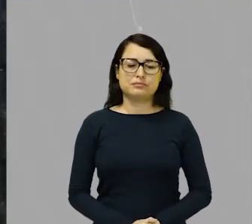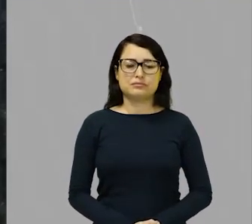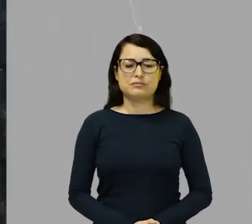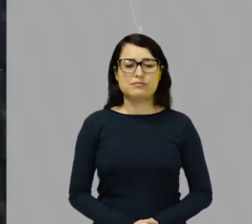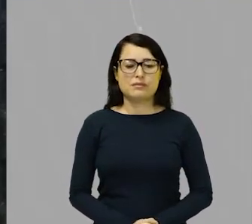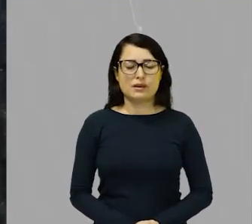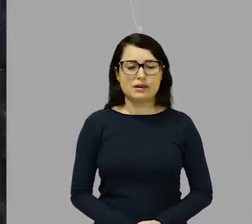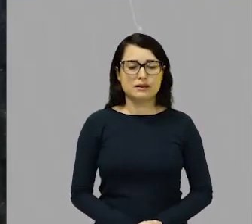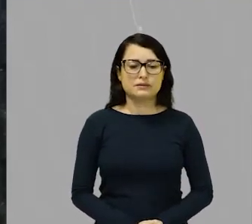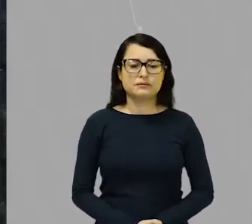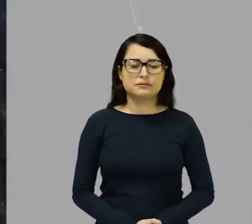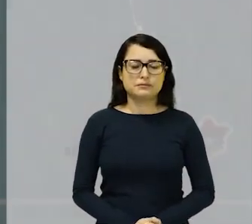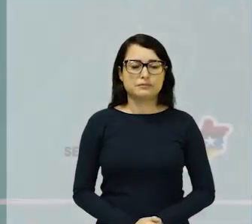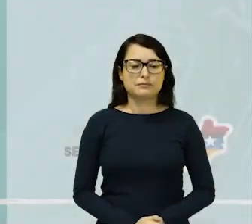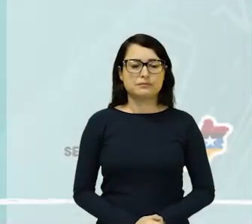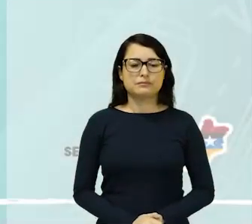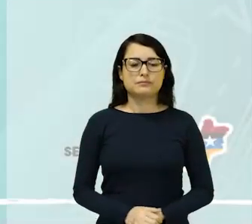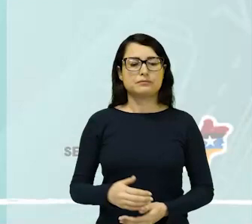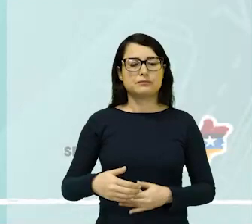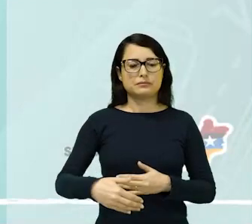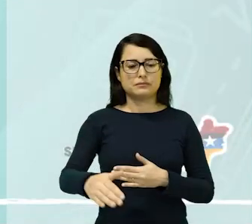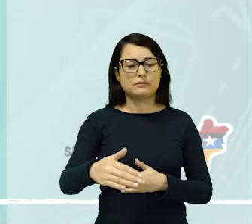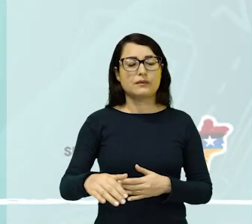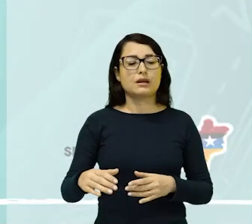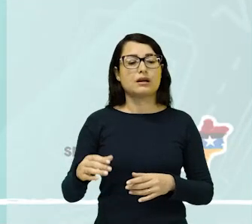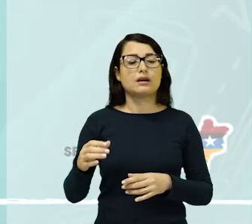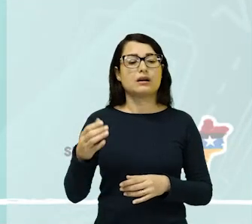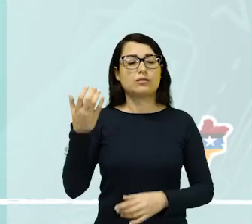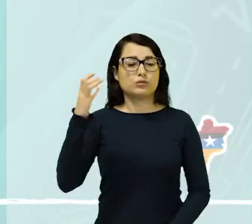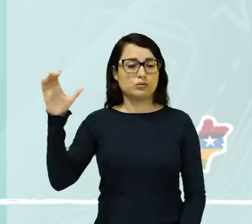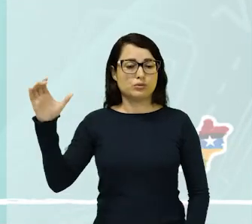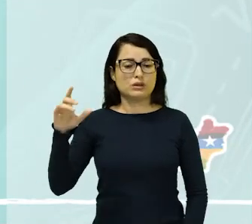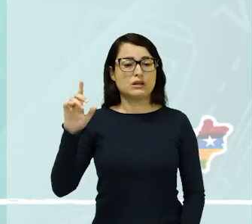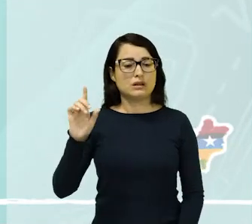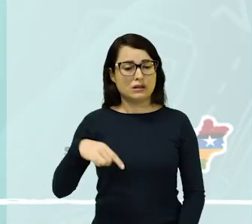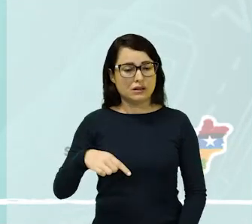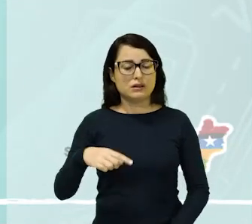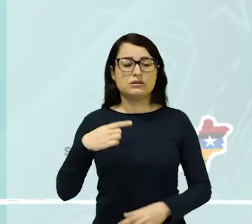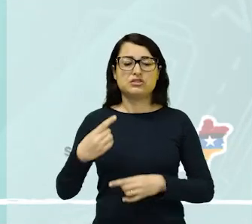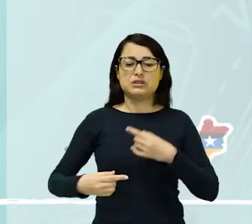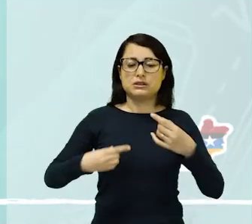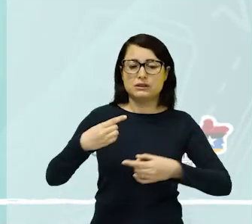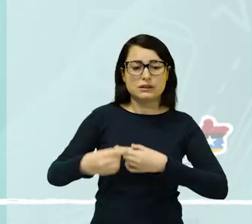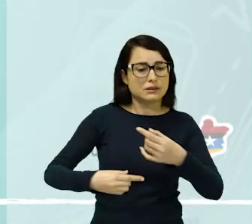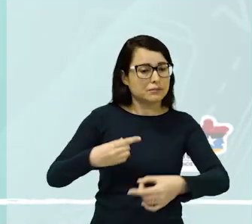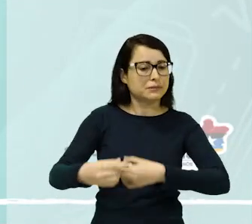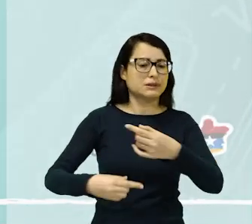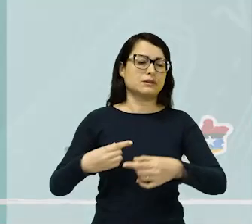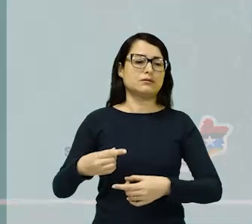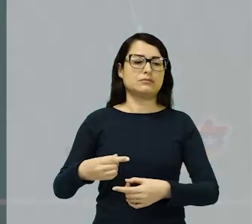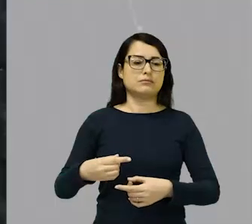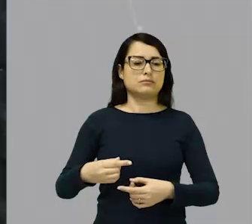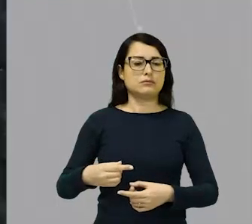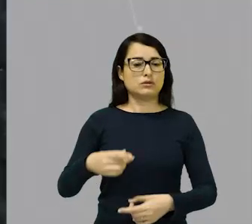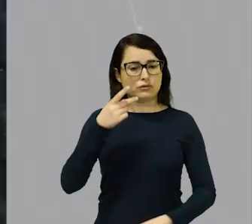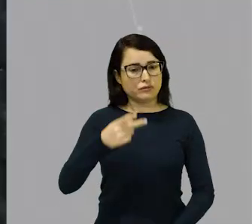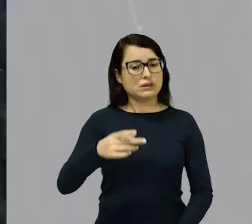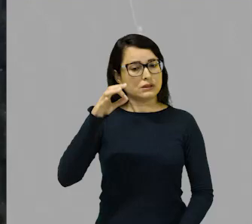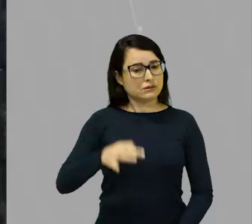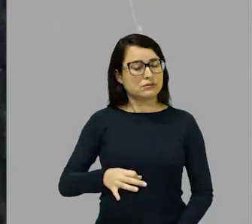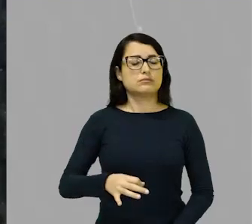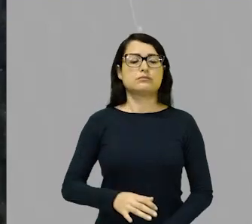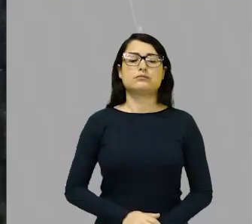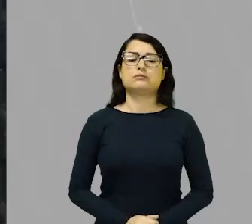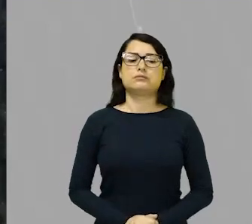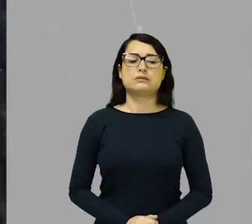ok? Bom, vamos lá, continuando. A cultura é dinâmica, né? Uma expressão. A cultura é dinâmica, eu estou afirmando isso.